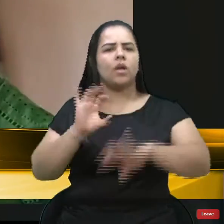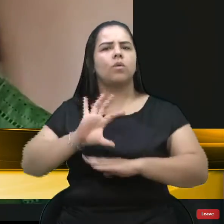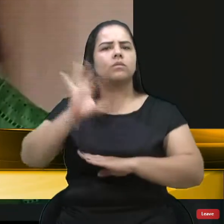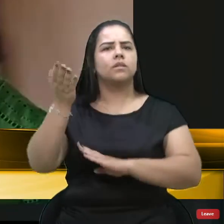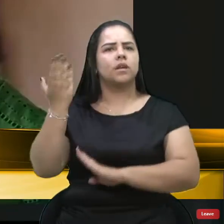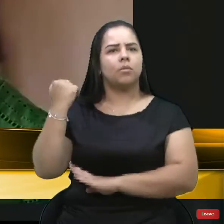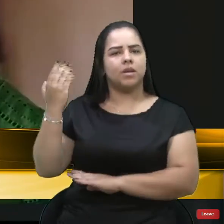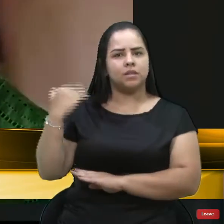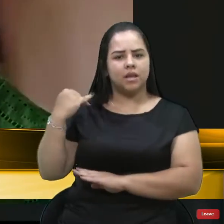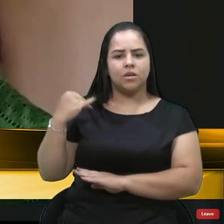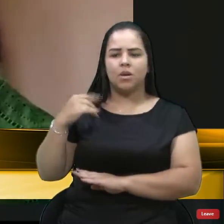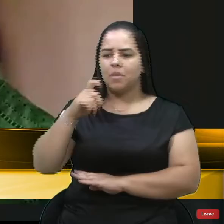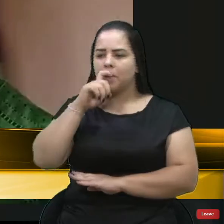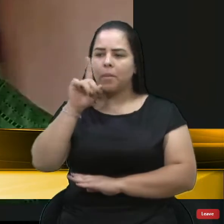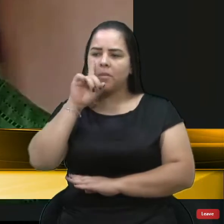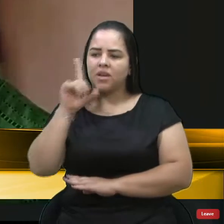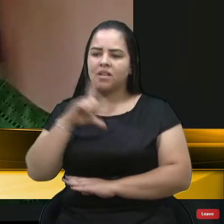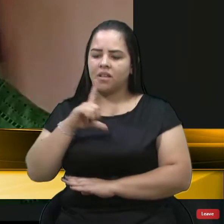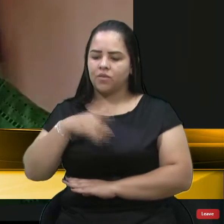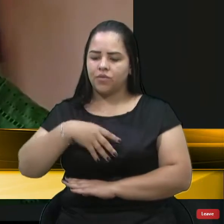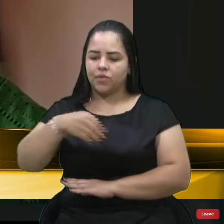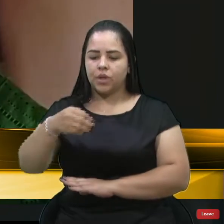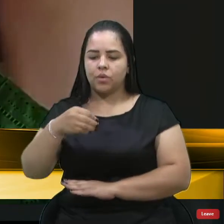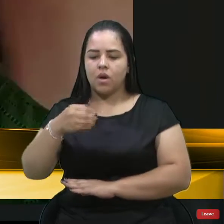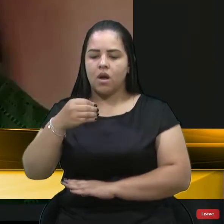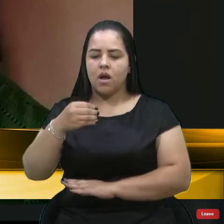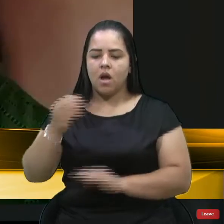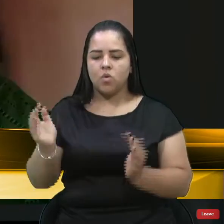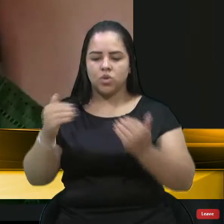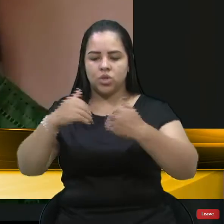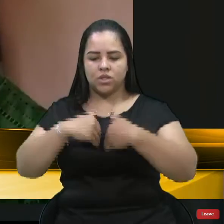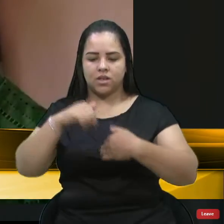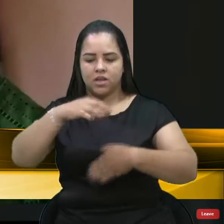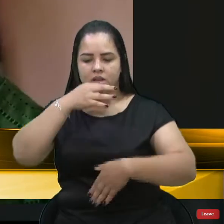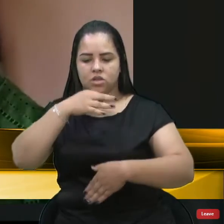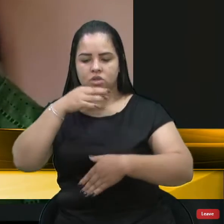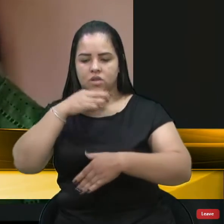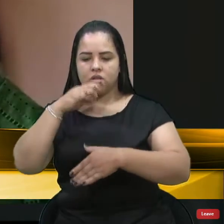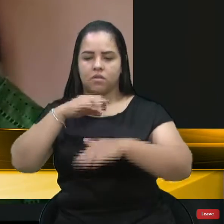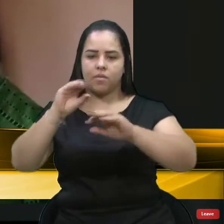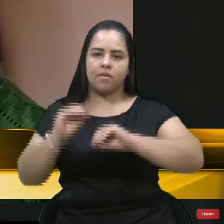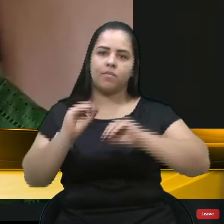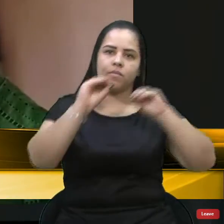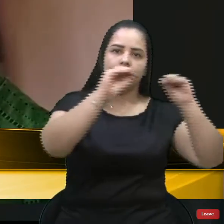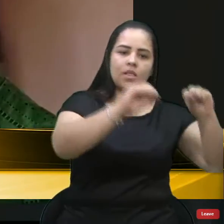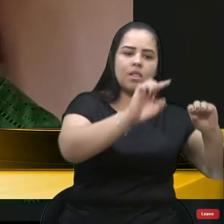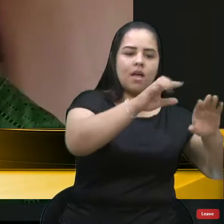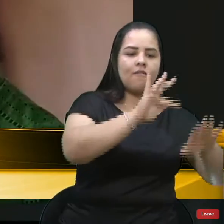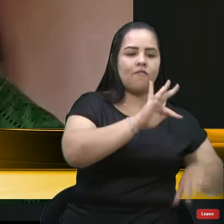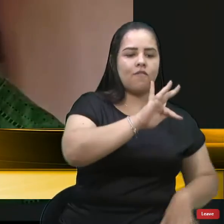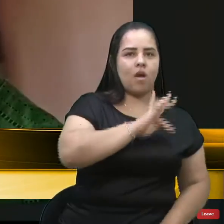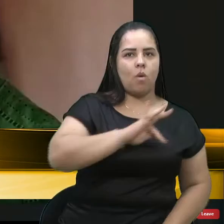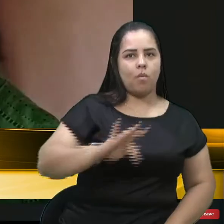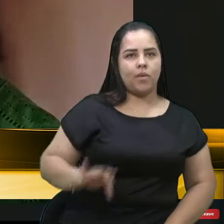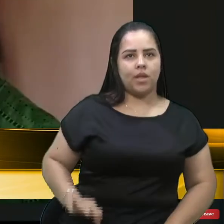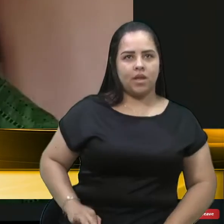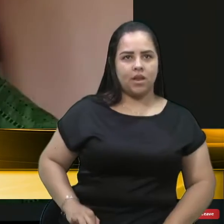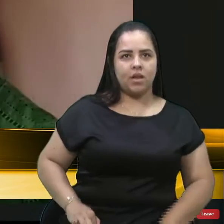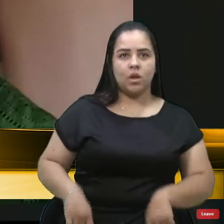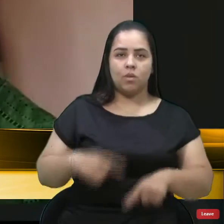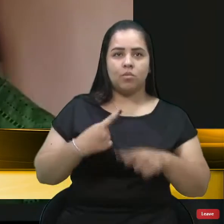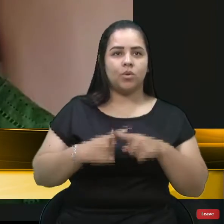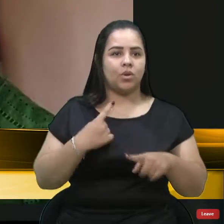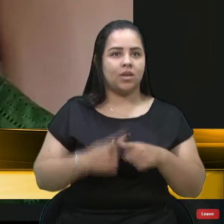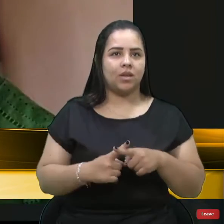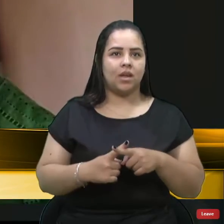em Farroupilha, sem custo algum. O que aconteceu é que, na realidade, né, o município não tinha um